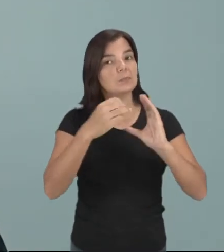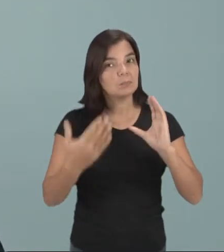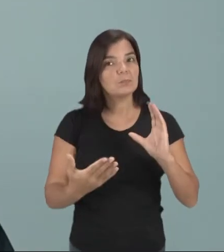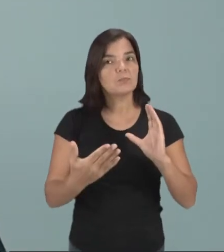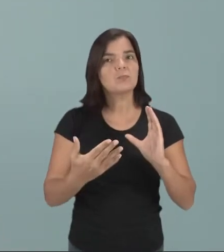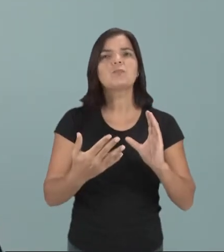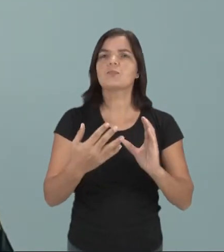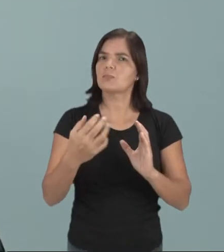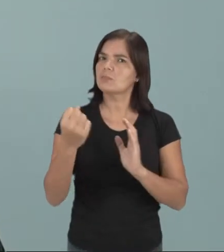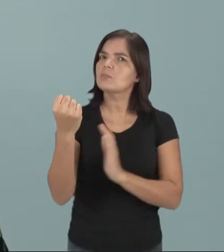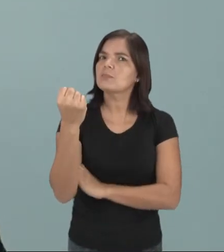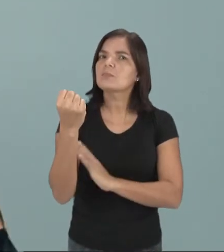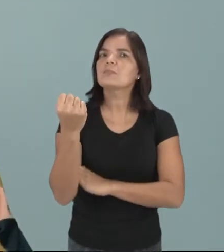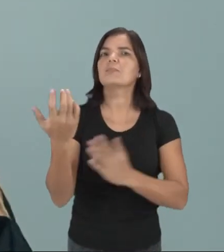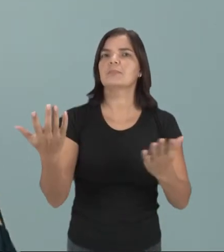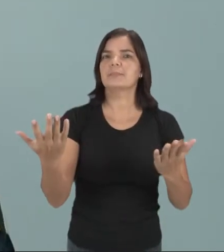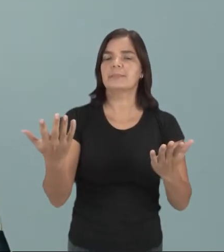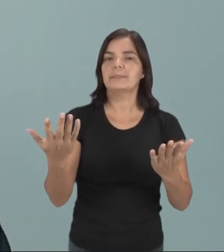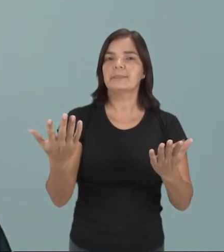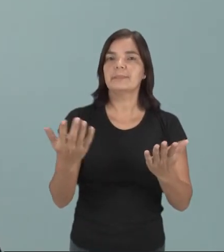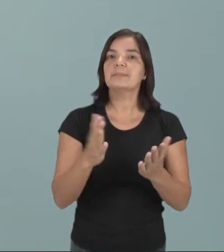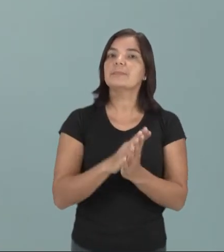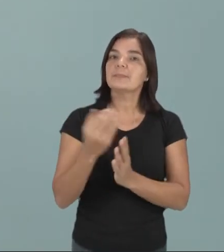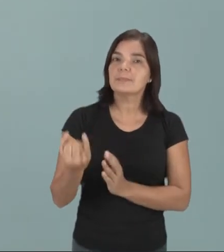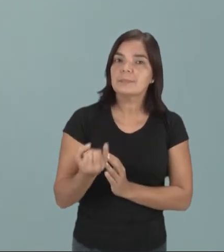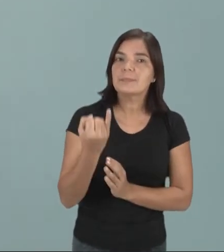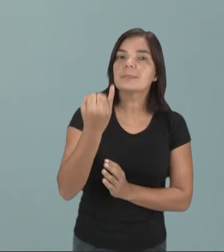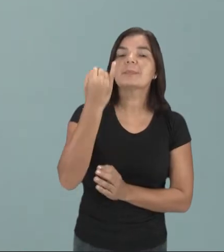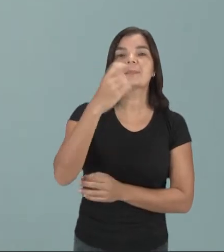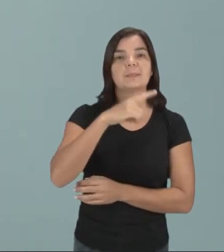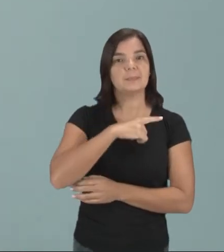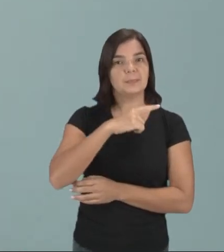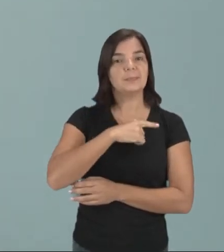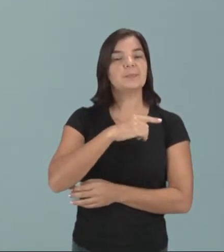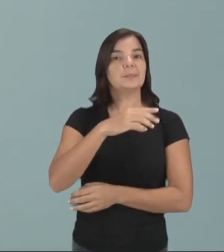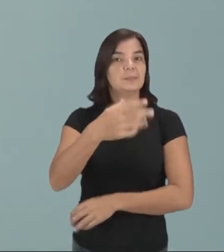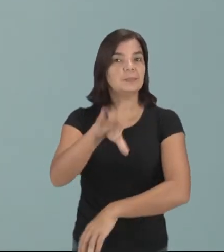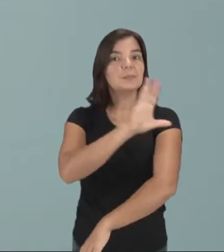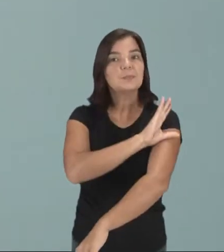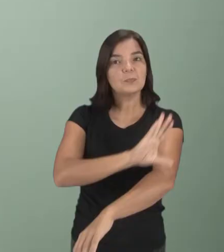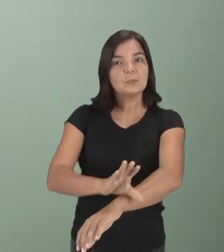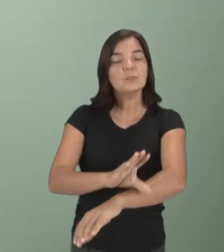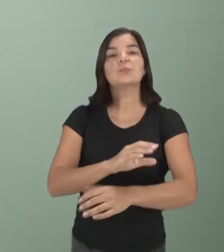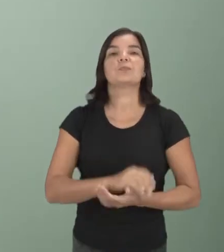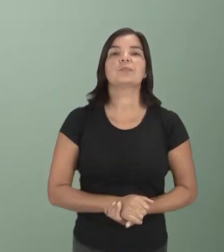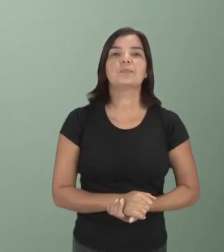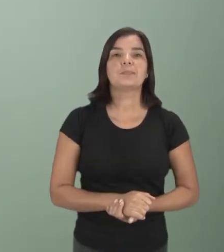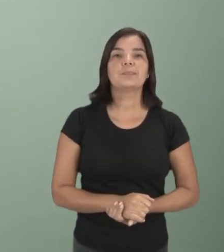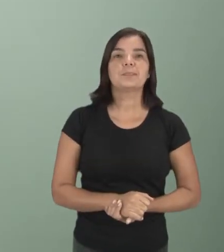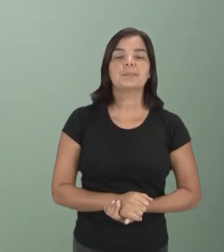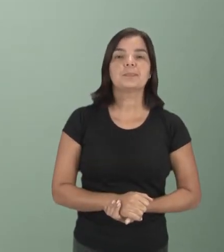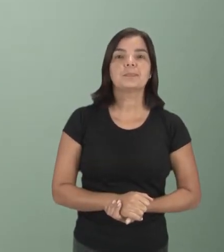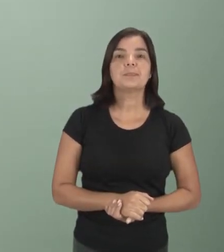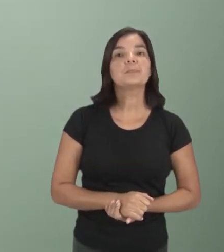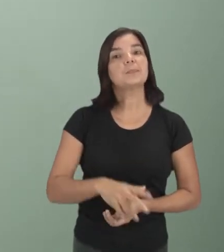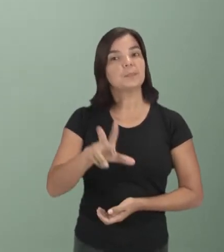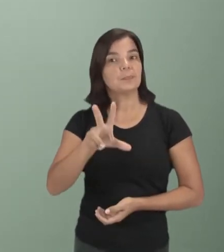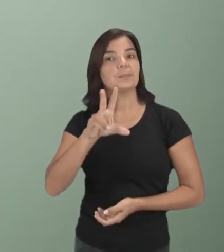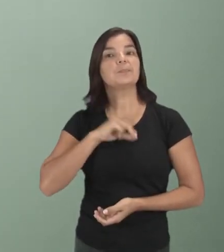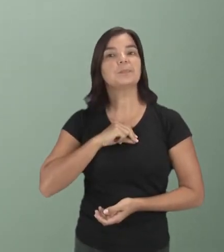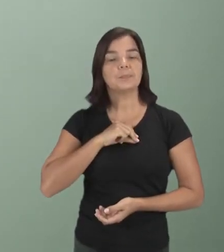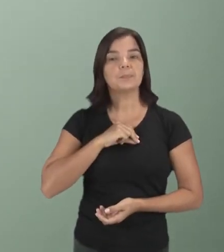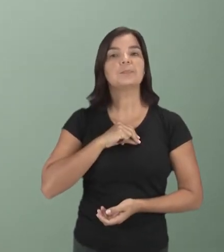muito fortes para esse momento. Daí a importância que ele teve na nossa cultura. Lá em